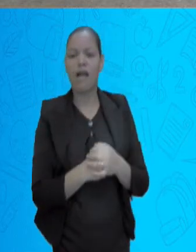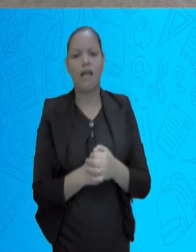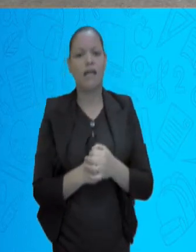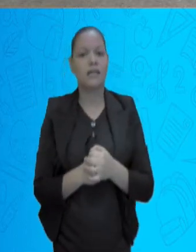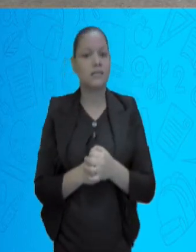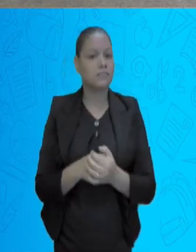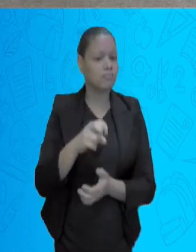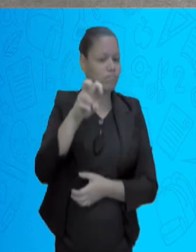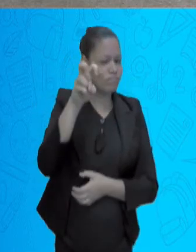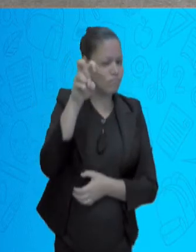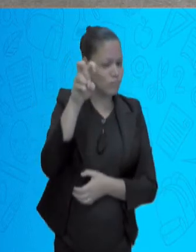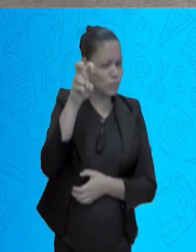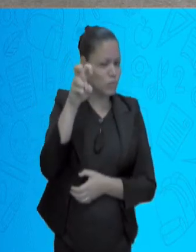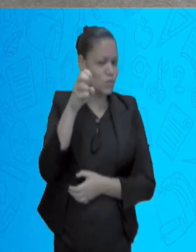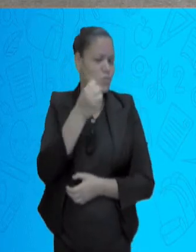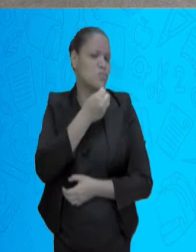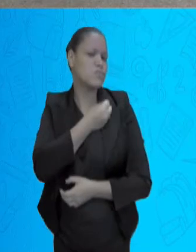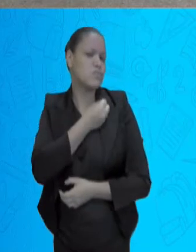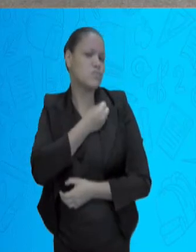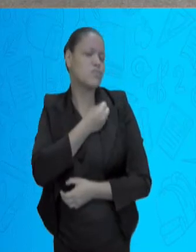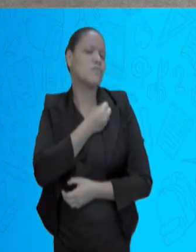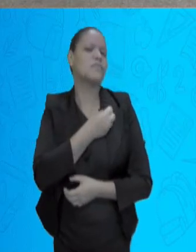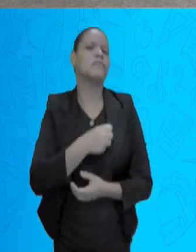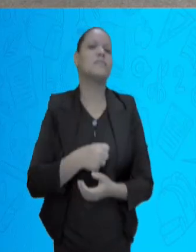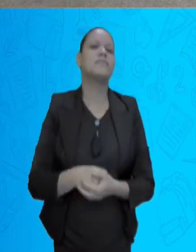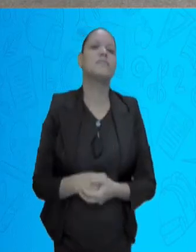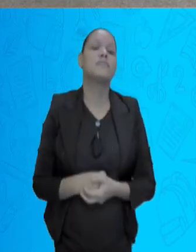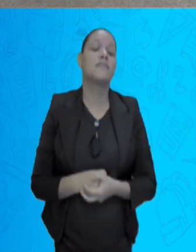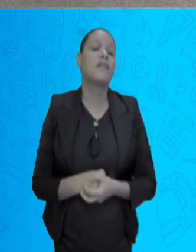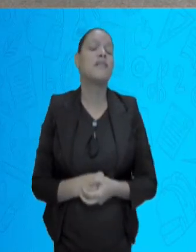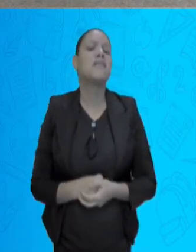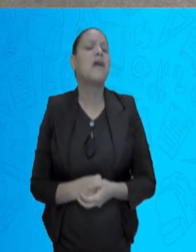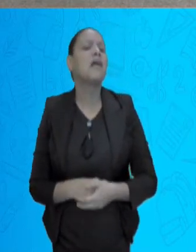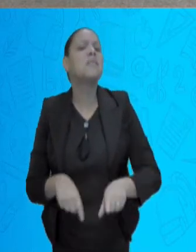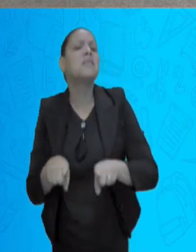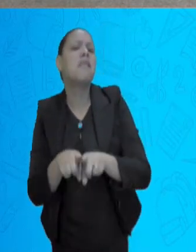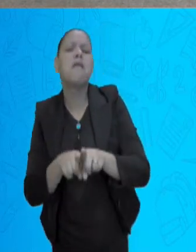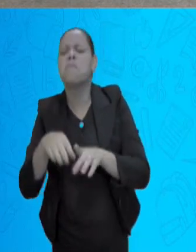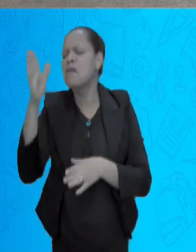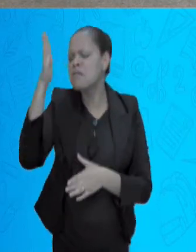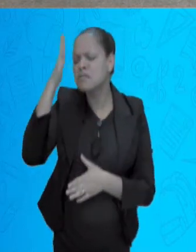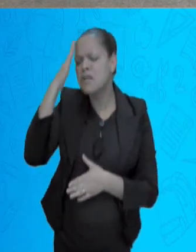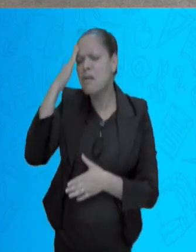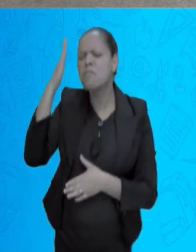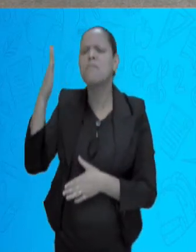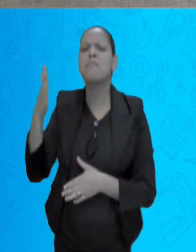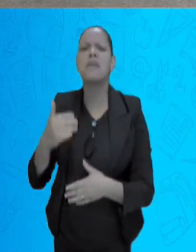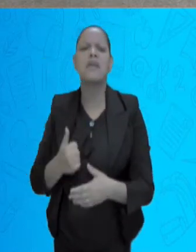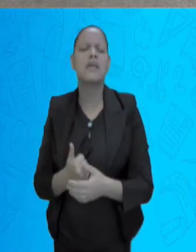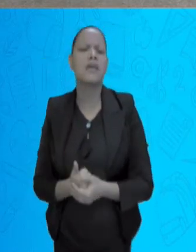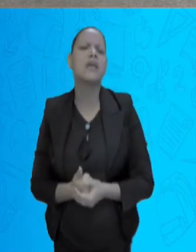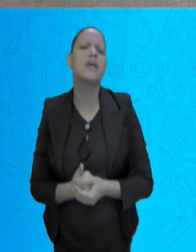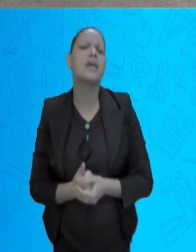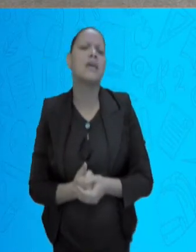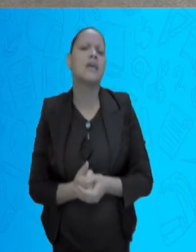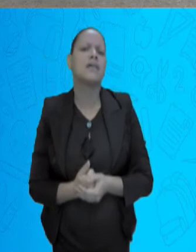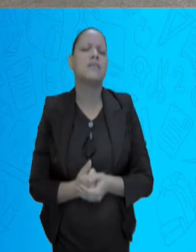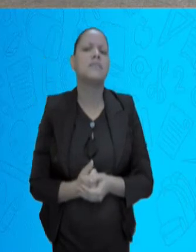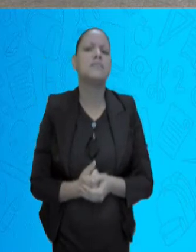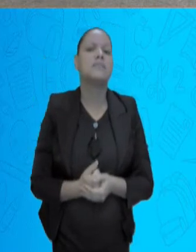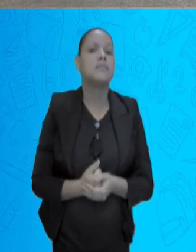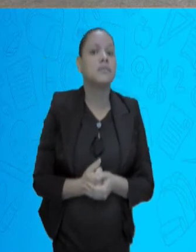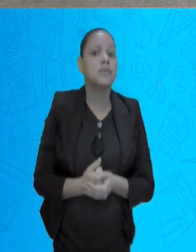de 5. E nós sabemos que elas podem também ser em torno de